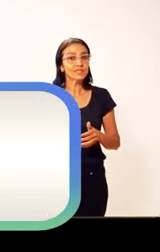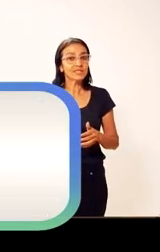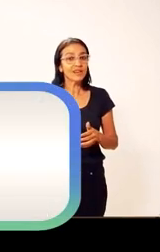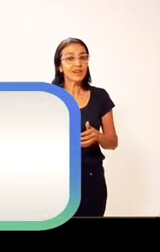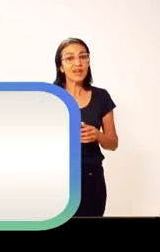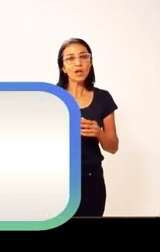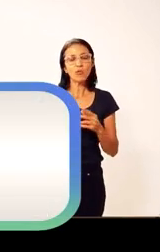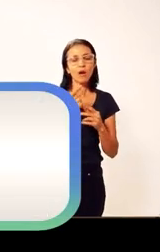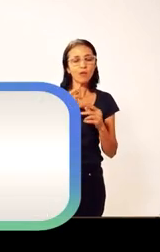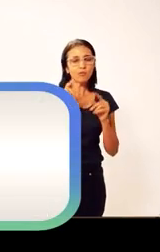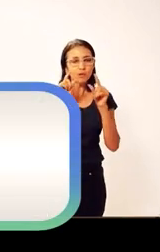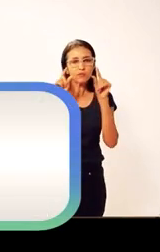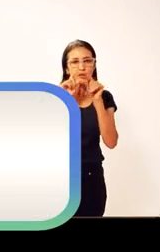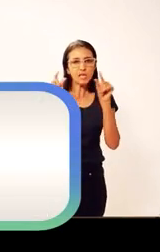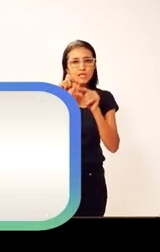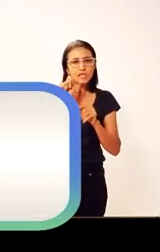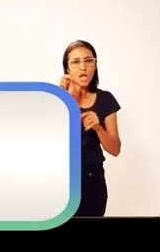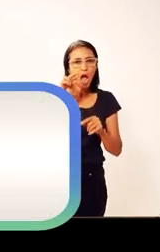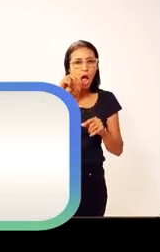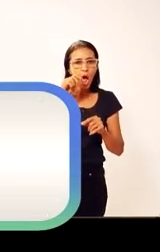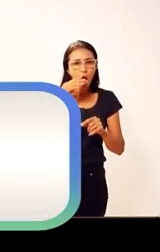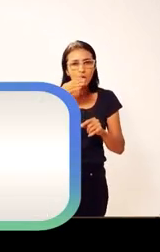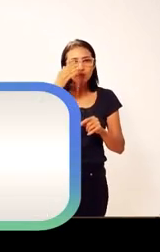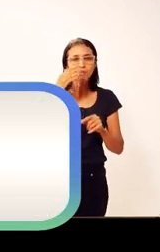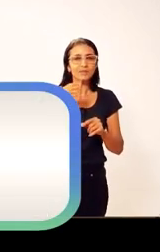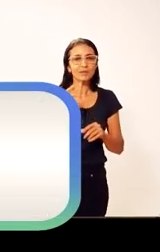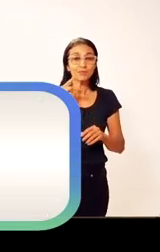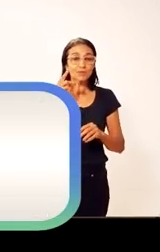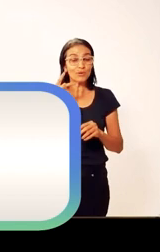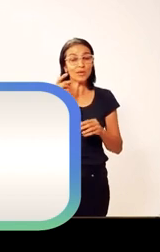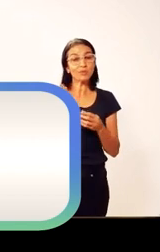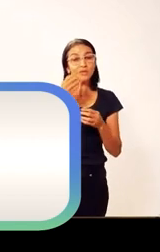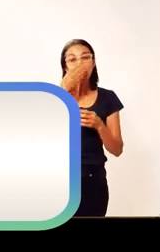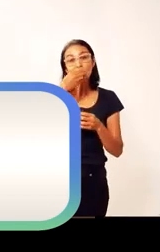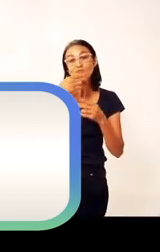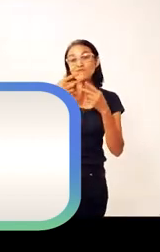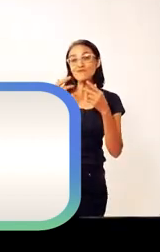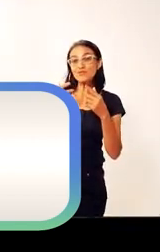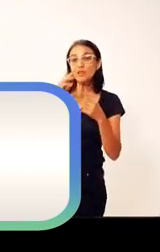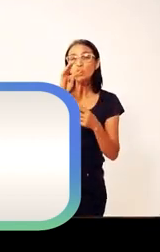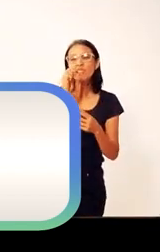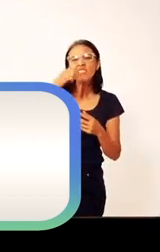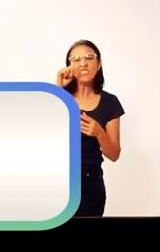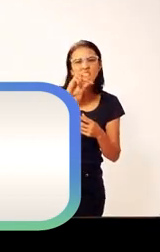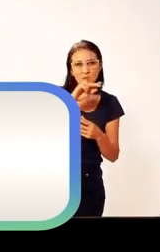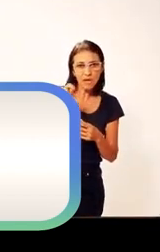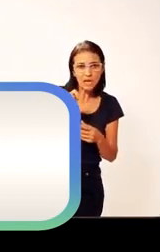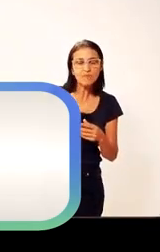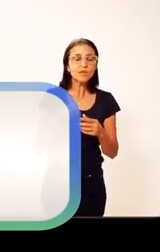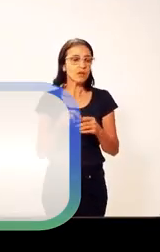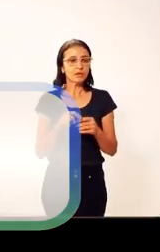ditado árabe que diz o seguinte, que quem planta tâmaras não vai colher tâmaras. Quem planta uma tâmara, a tâmara